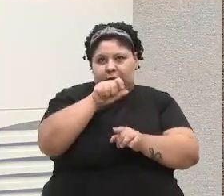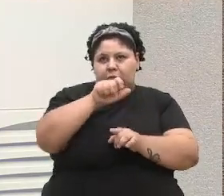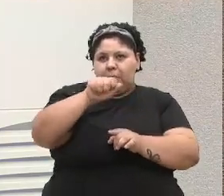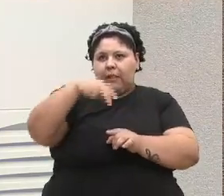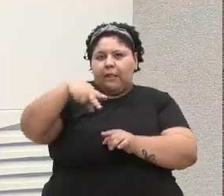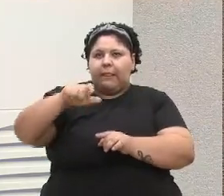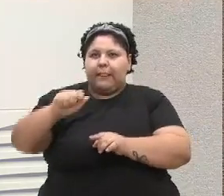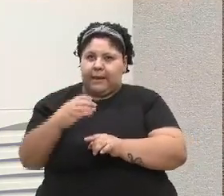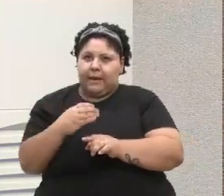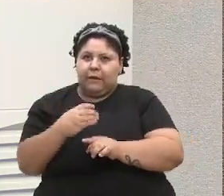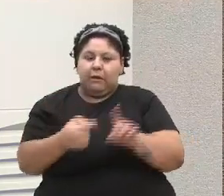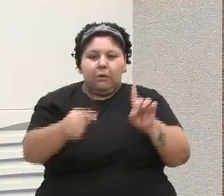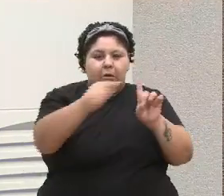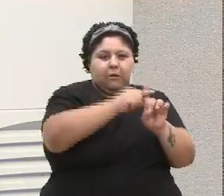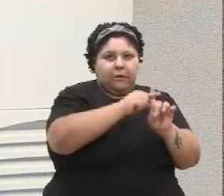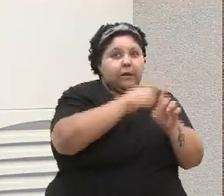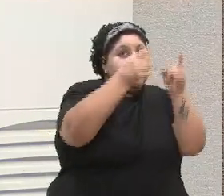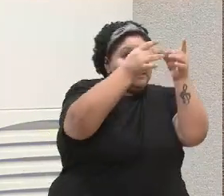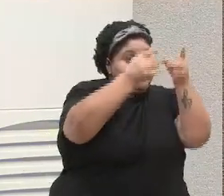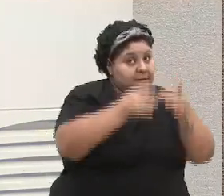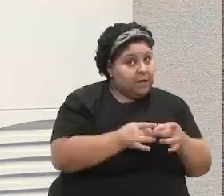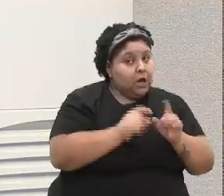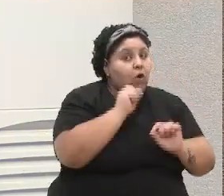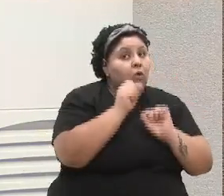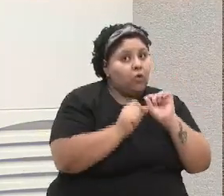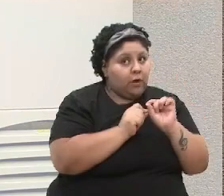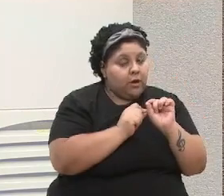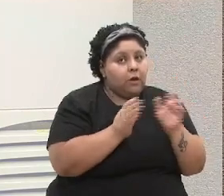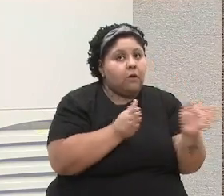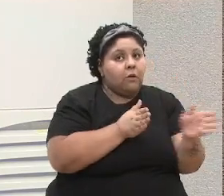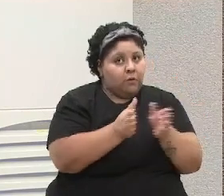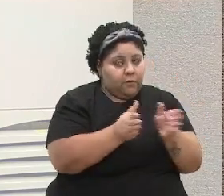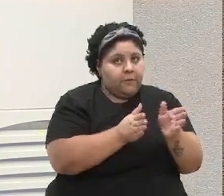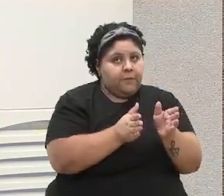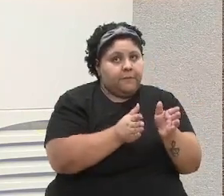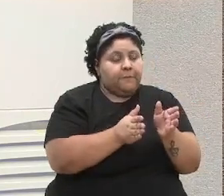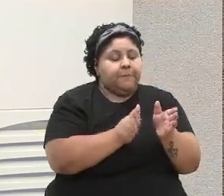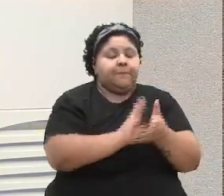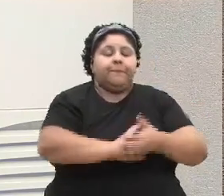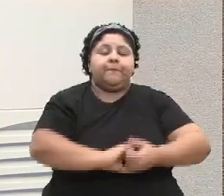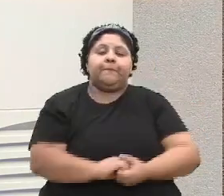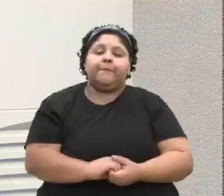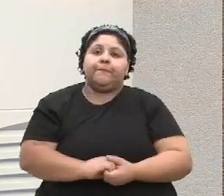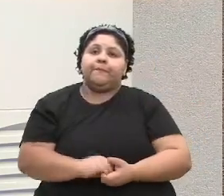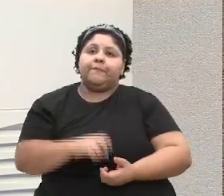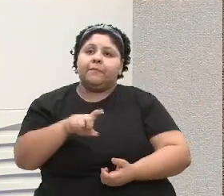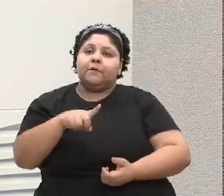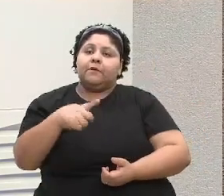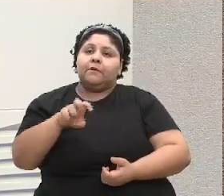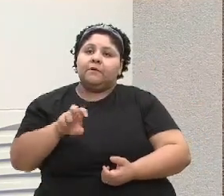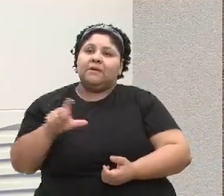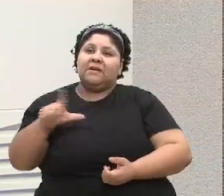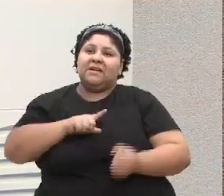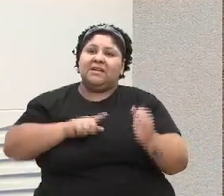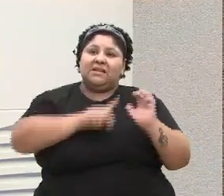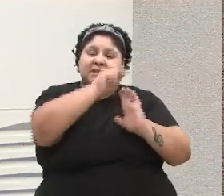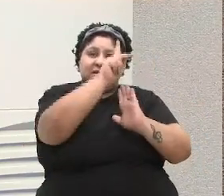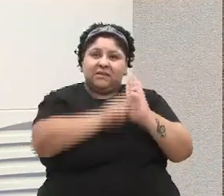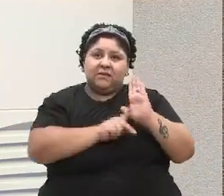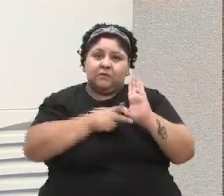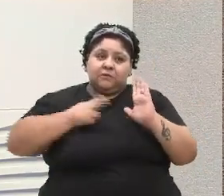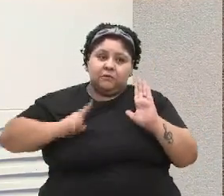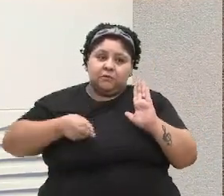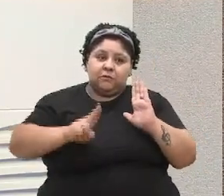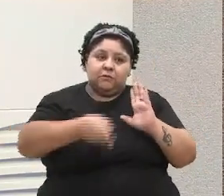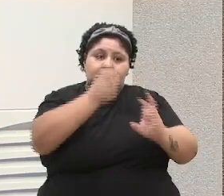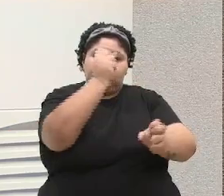caso afirmativo, detalhar qual e quais seriam os prazos para a cessão da mesma. 15. Existe algum projeto em andamento para a reforma ou